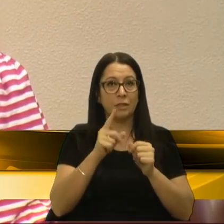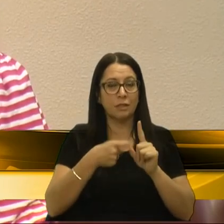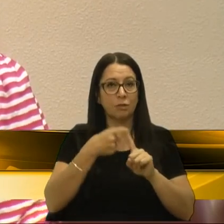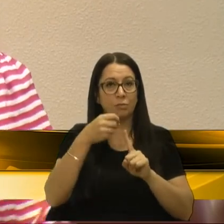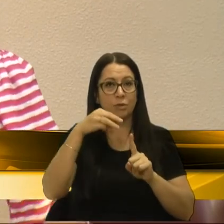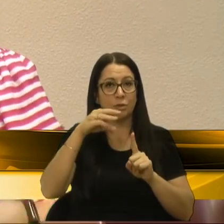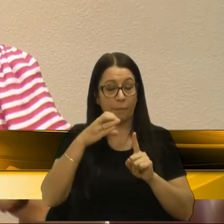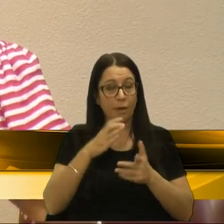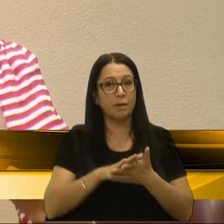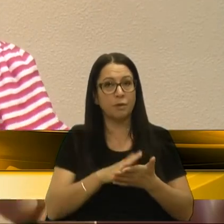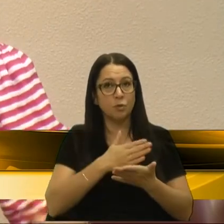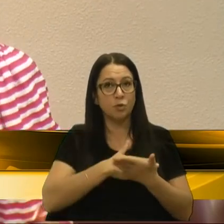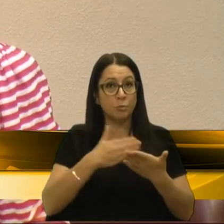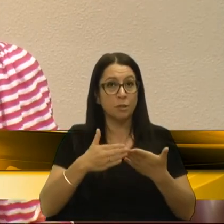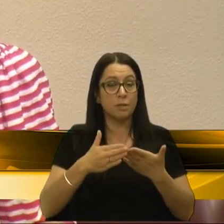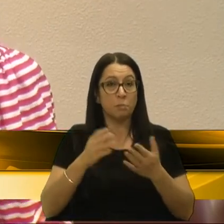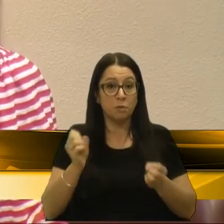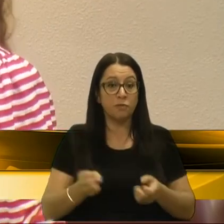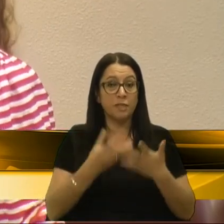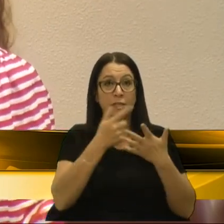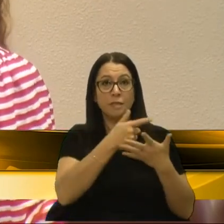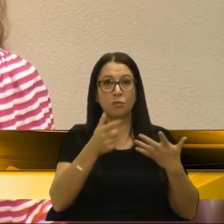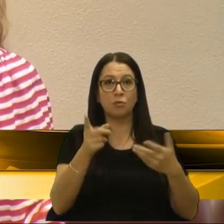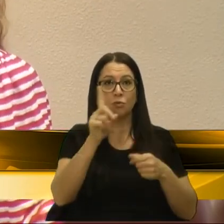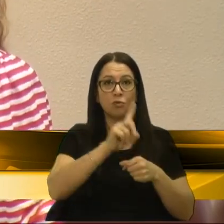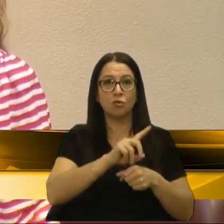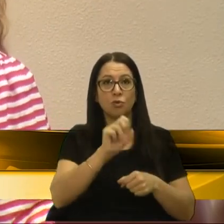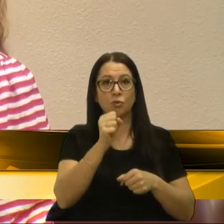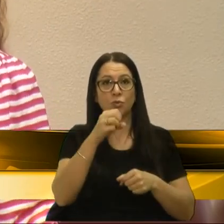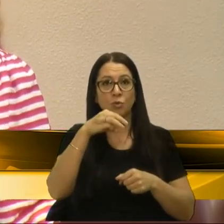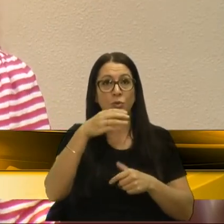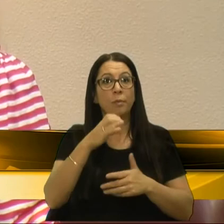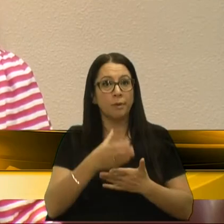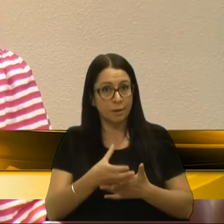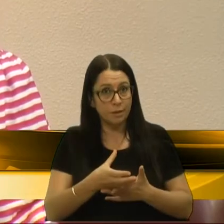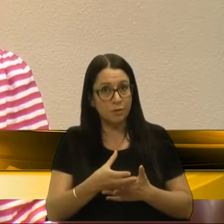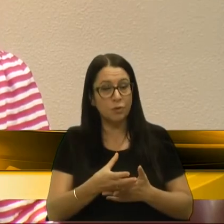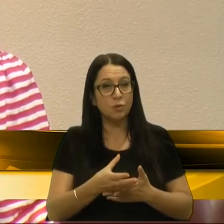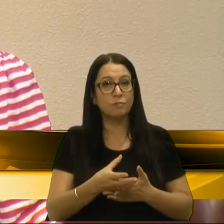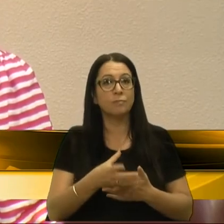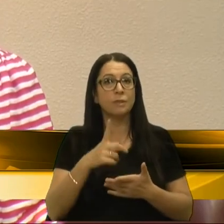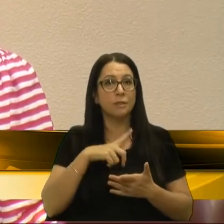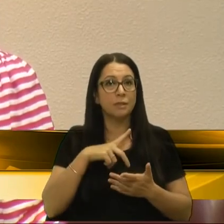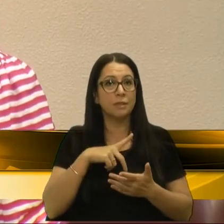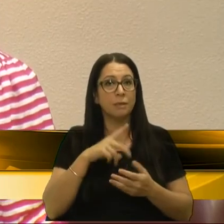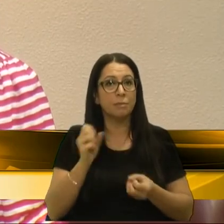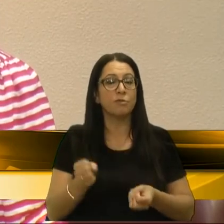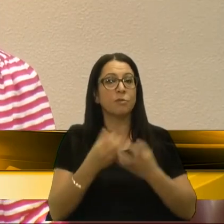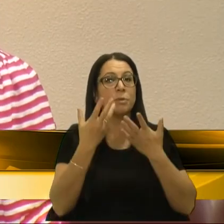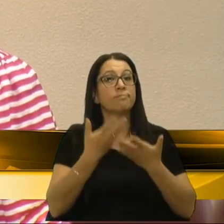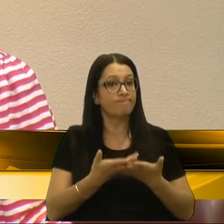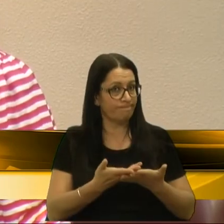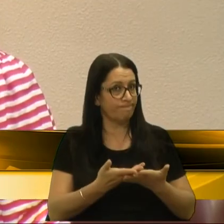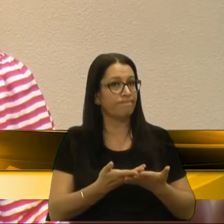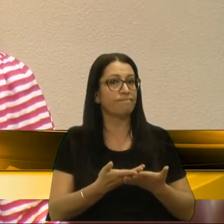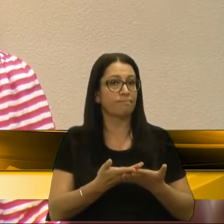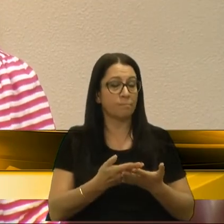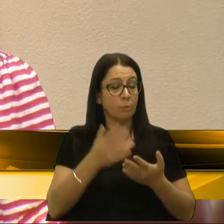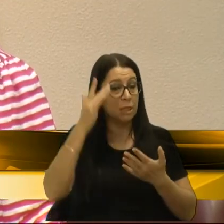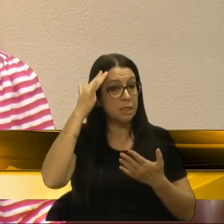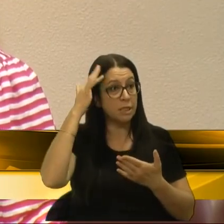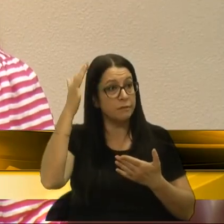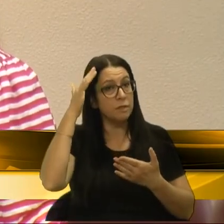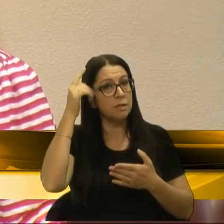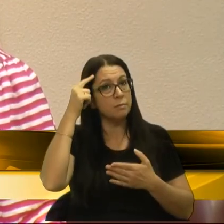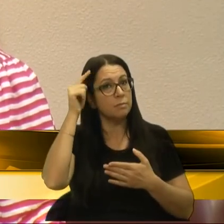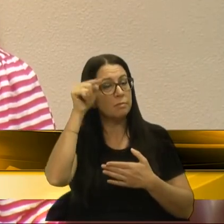de março, onde começamos as comemorações, ao dia 8 de março, o que de fato temos para comemorar. Então essa é uma das reflexões